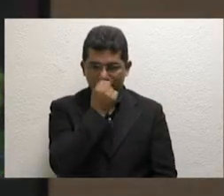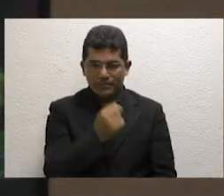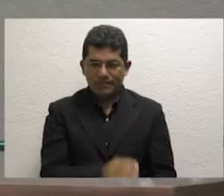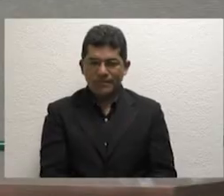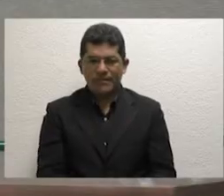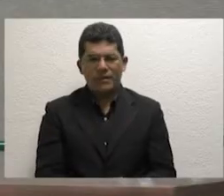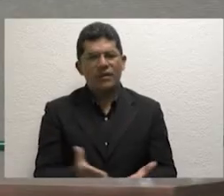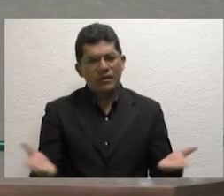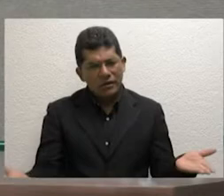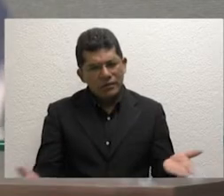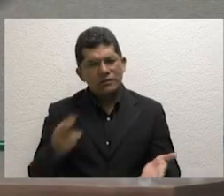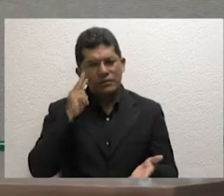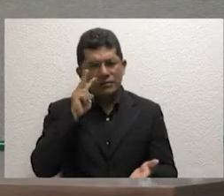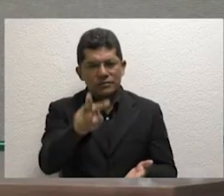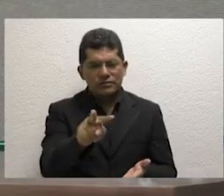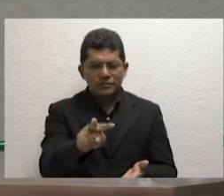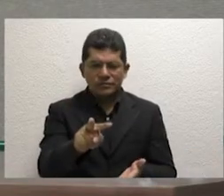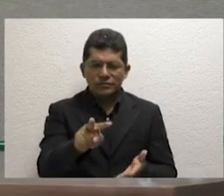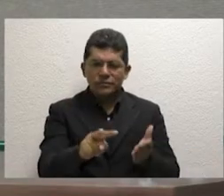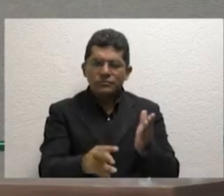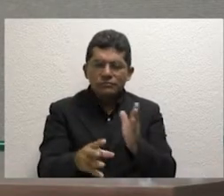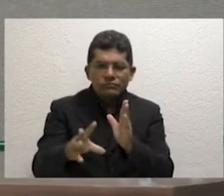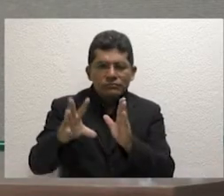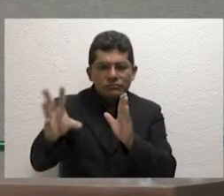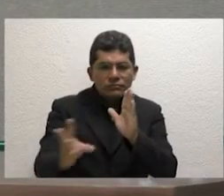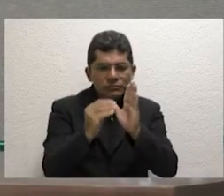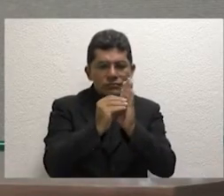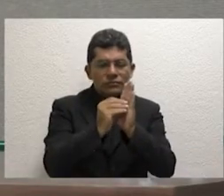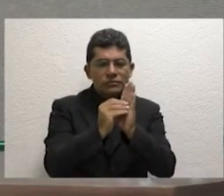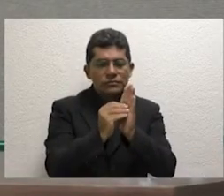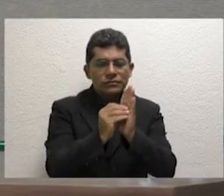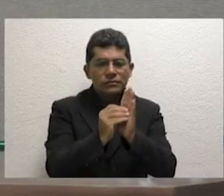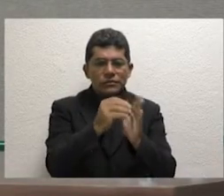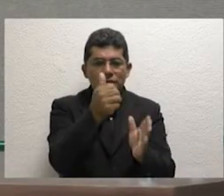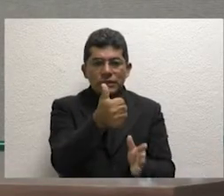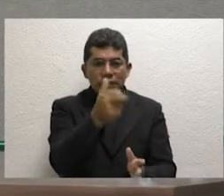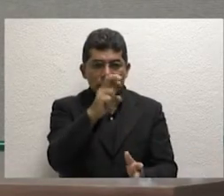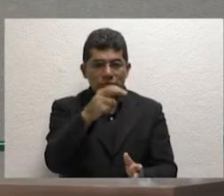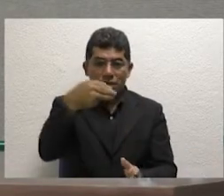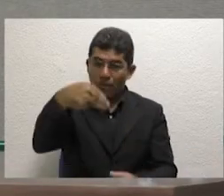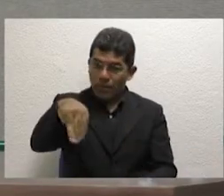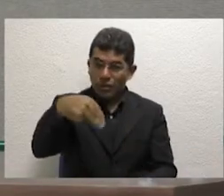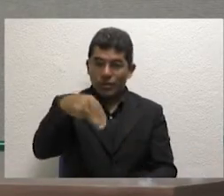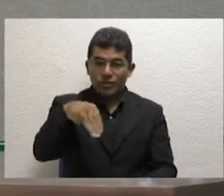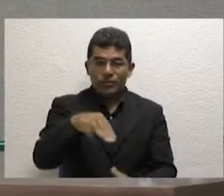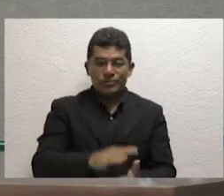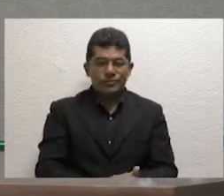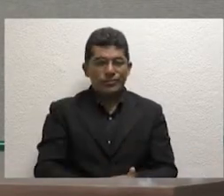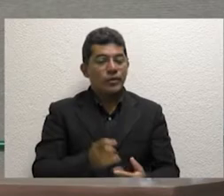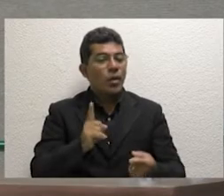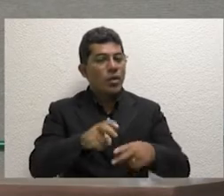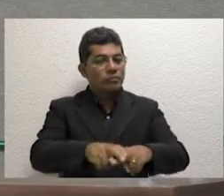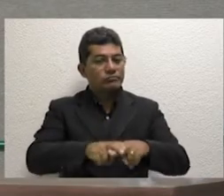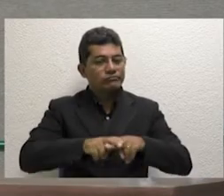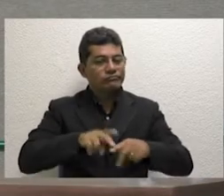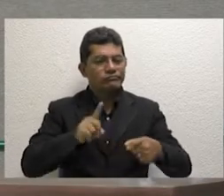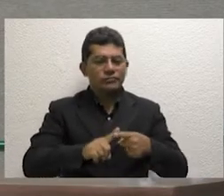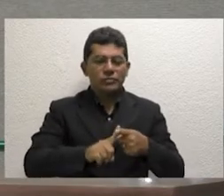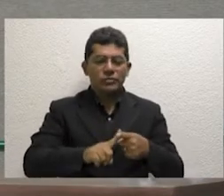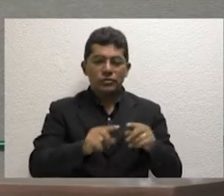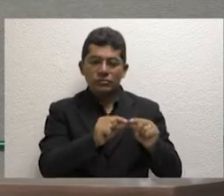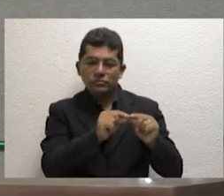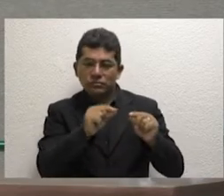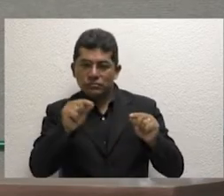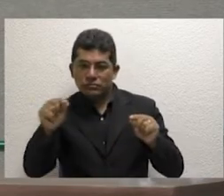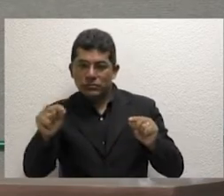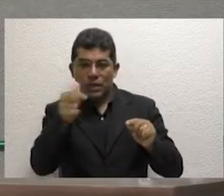Senhores, peguei um trecho aqui da fala de 15 minutos, porque durou 15 minutos a entrevista de 100